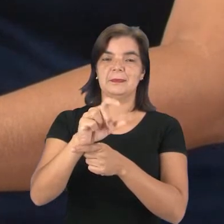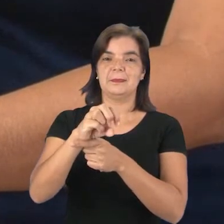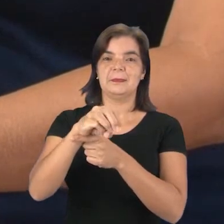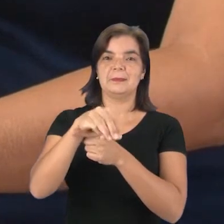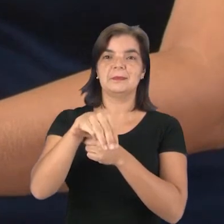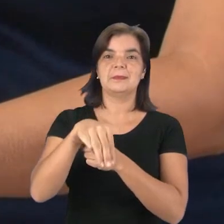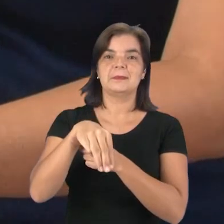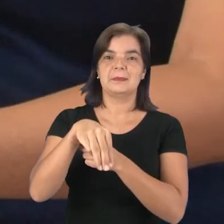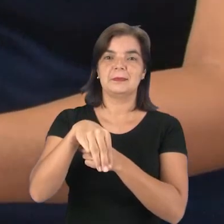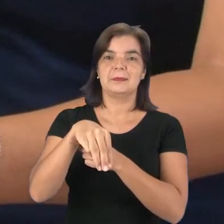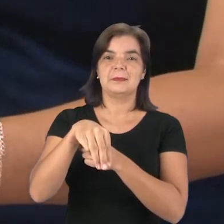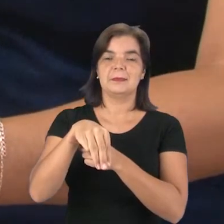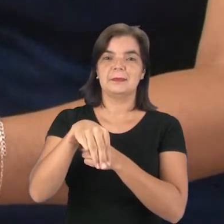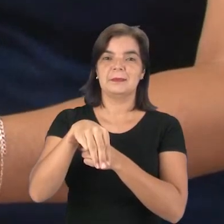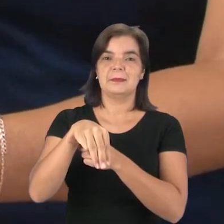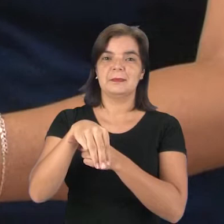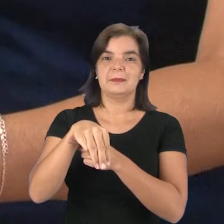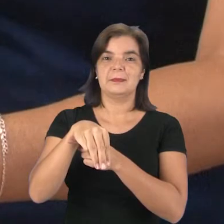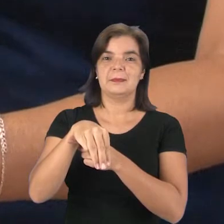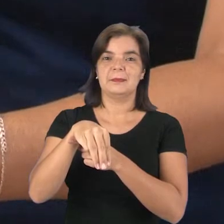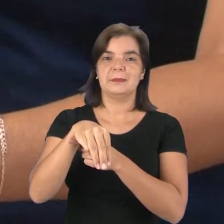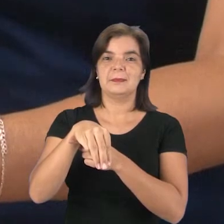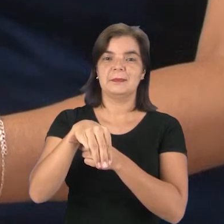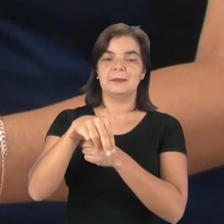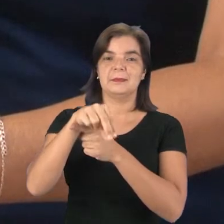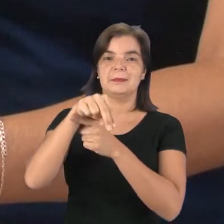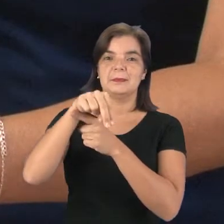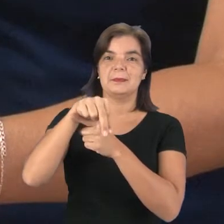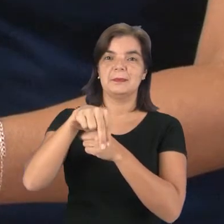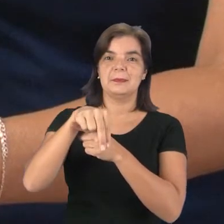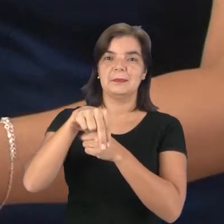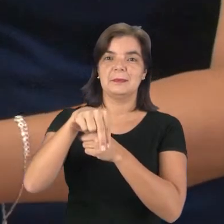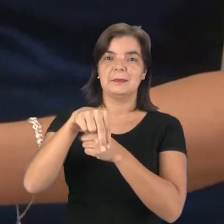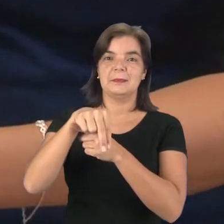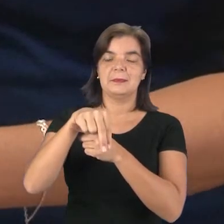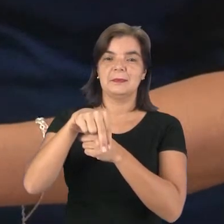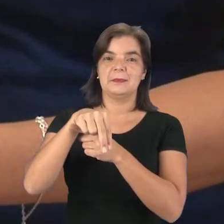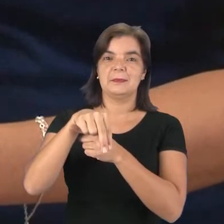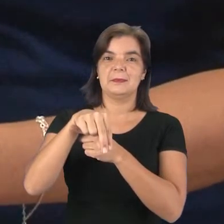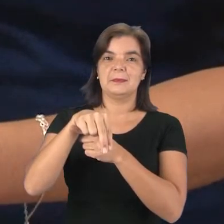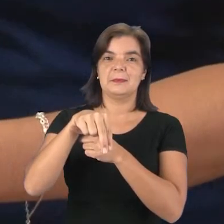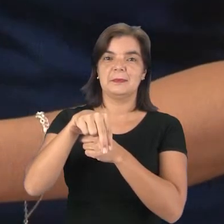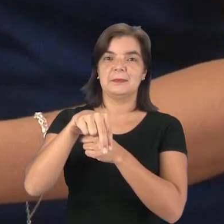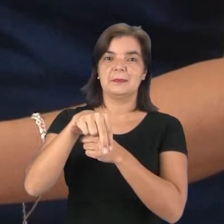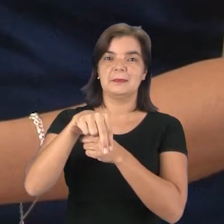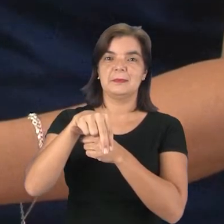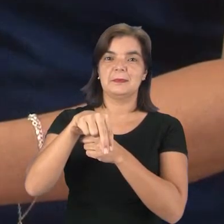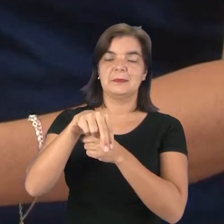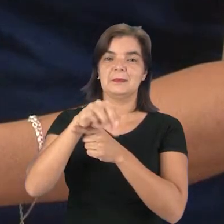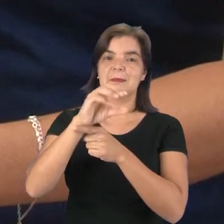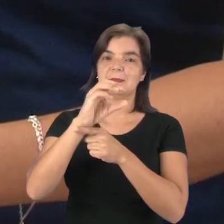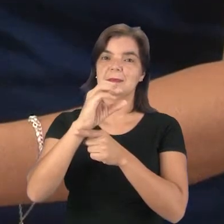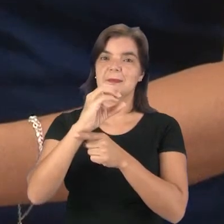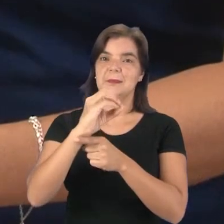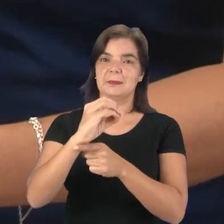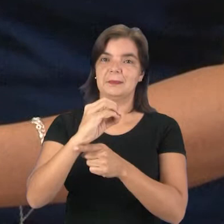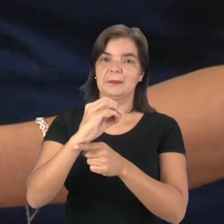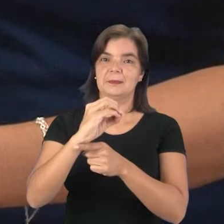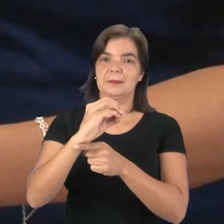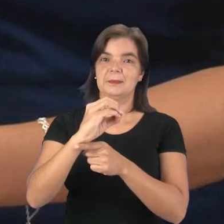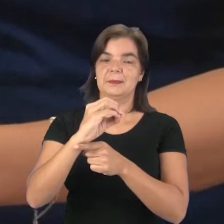e m a n Oi ó